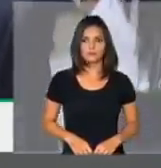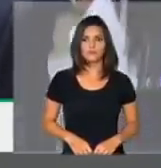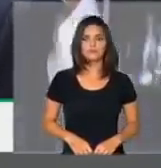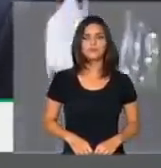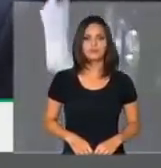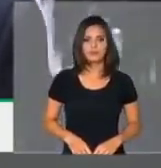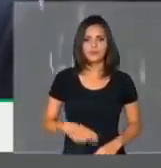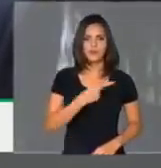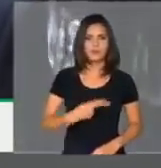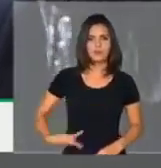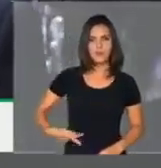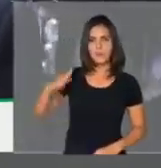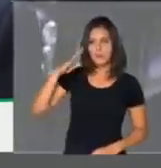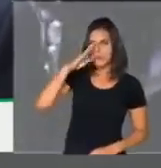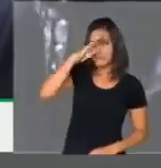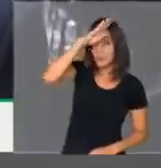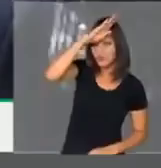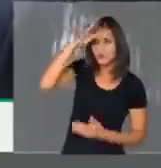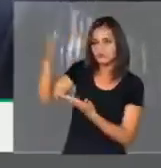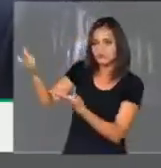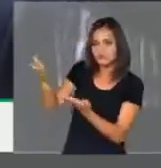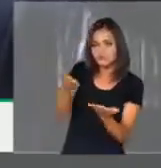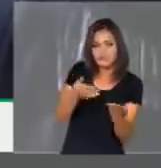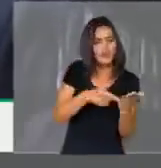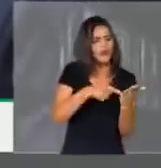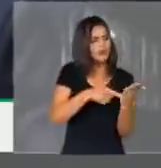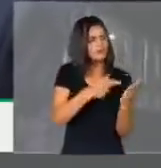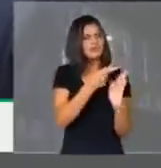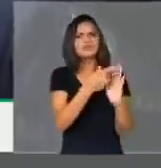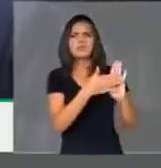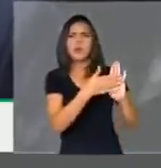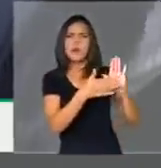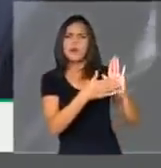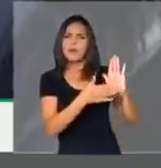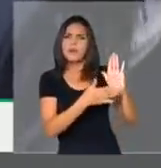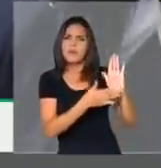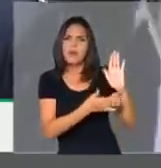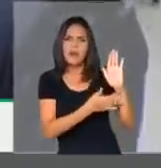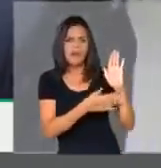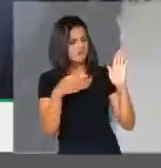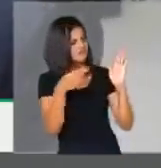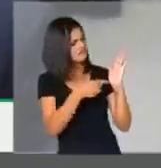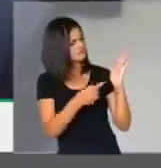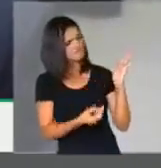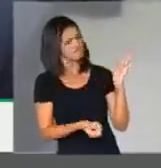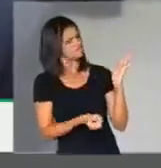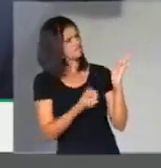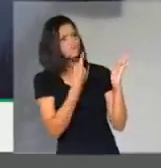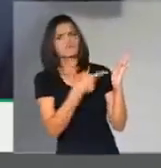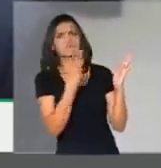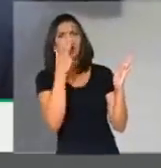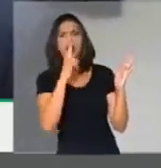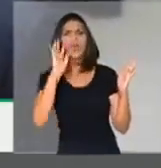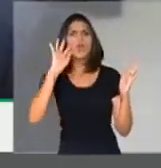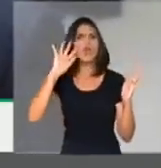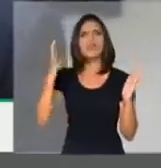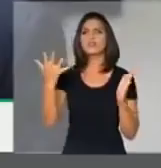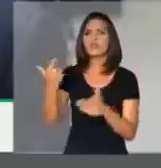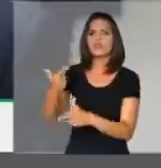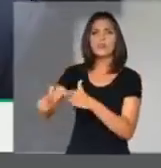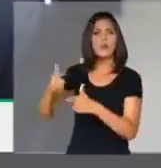pelo presidente da República a essa casa, ela não trata de resolver os problemas do Caixa